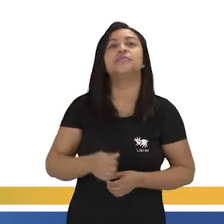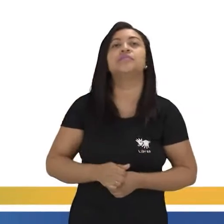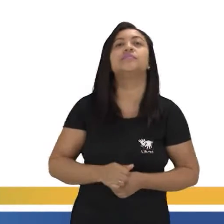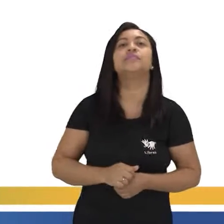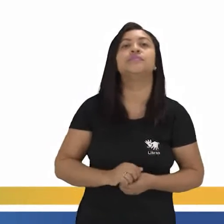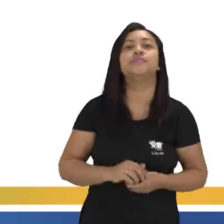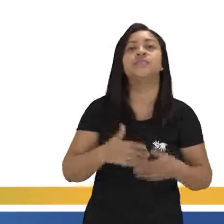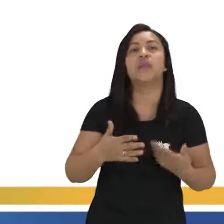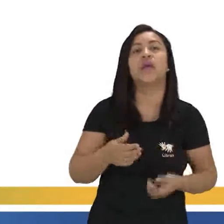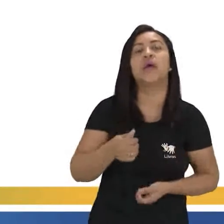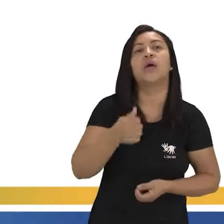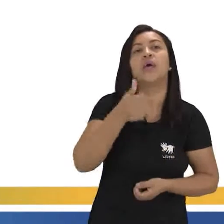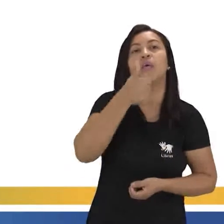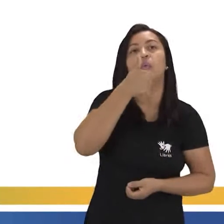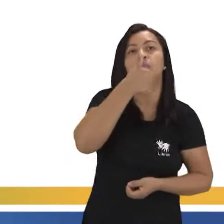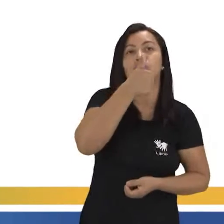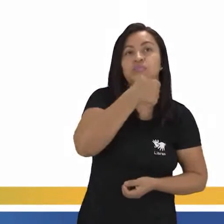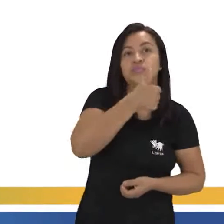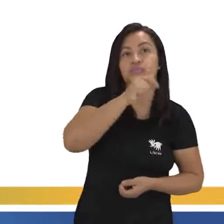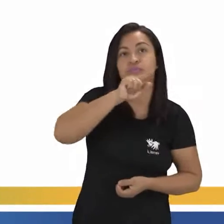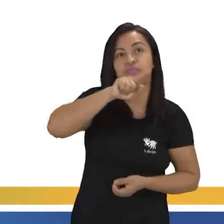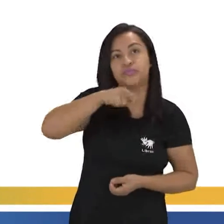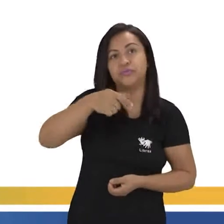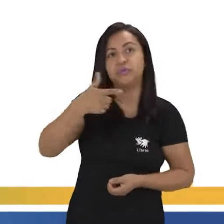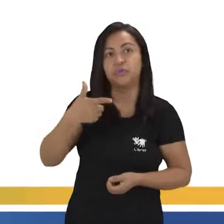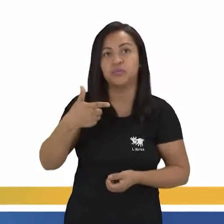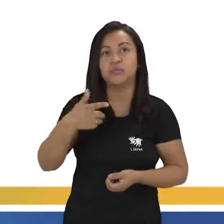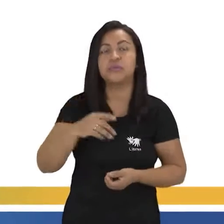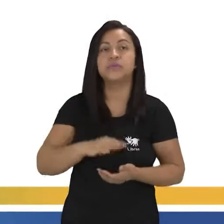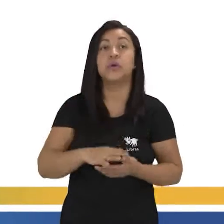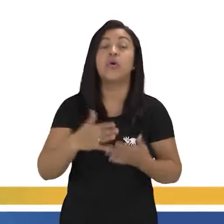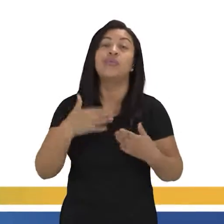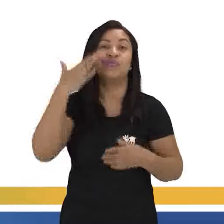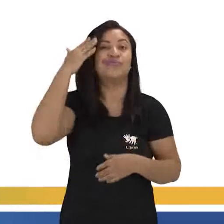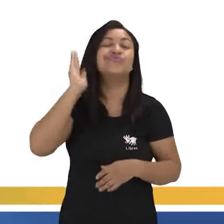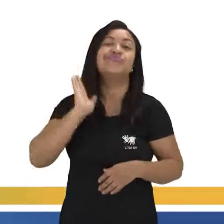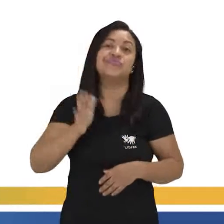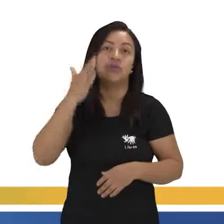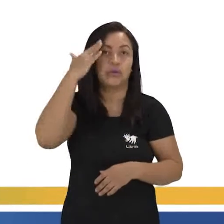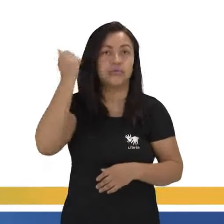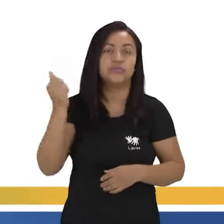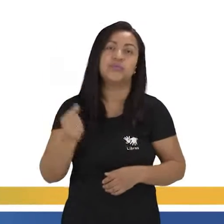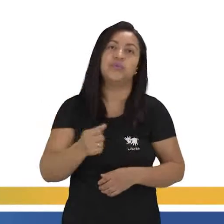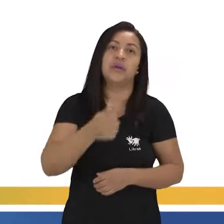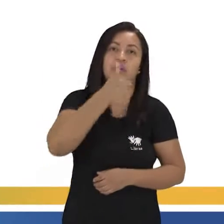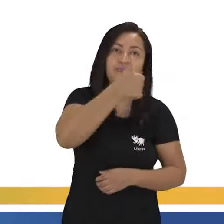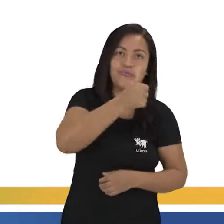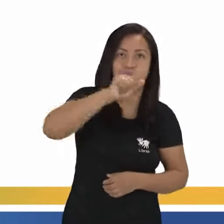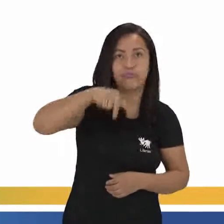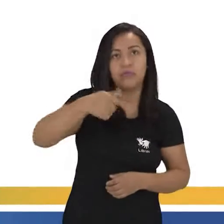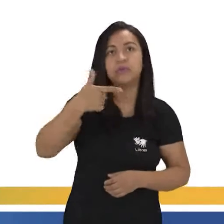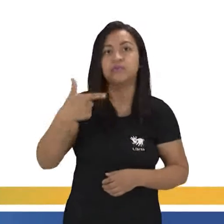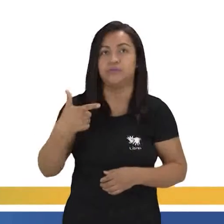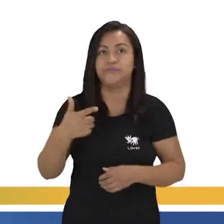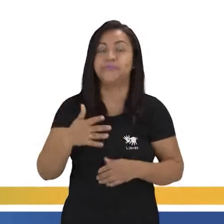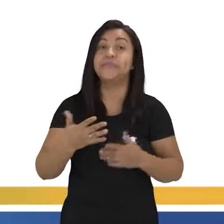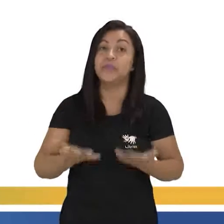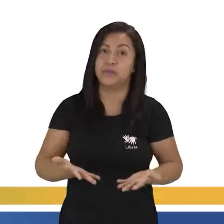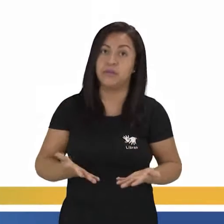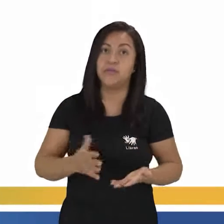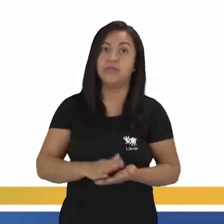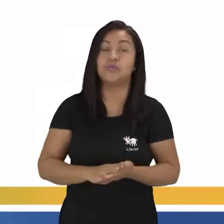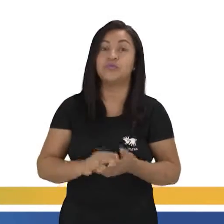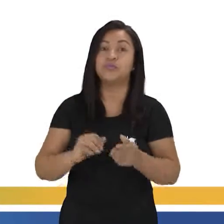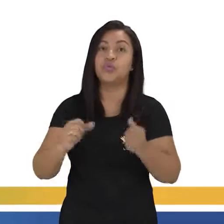vezes v, tá? Então, olha só, o impulso nós já descobrimos na letra A, que é 1,2, certo? Então, nós